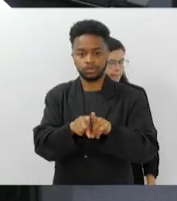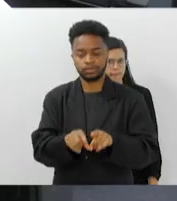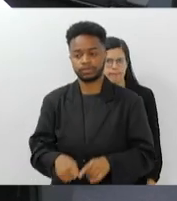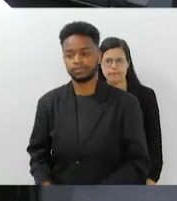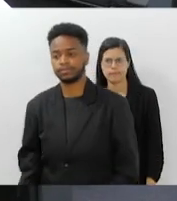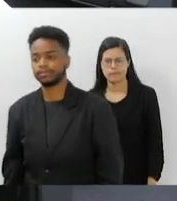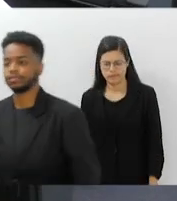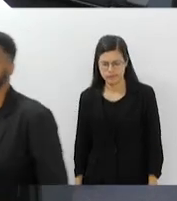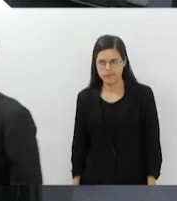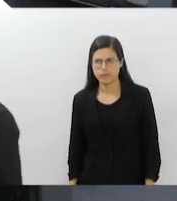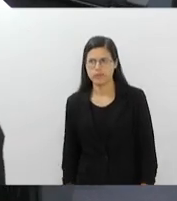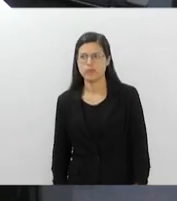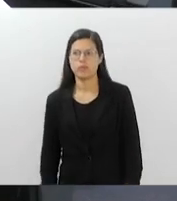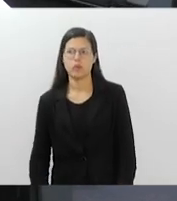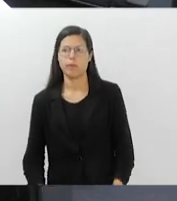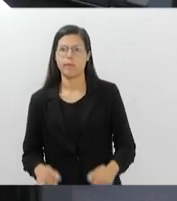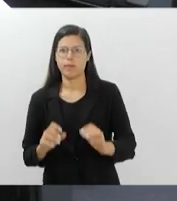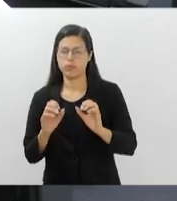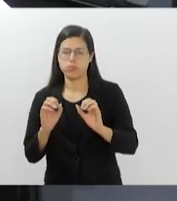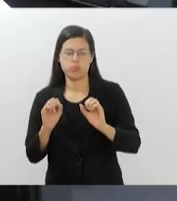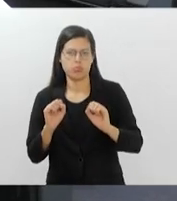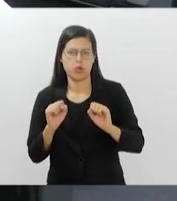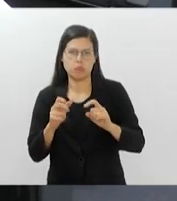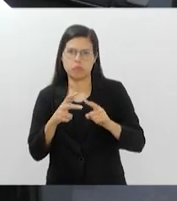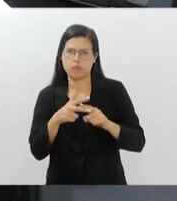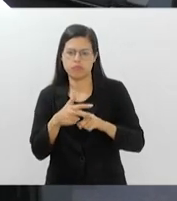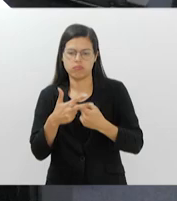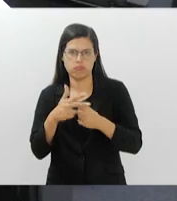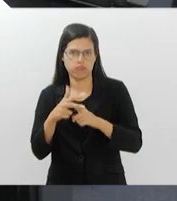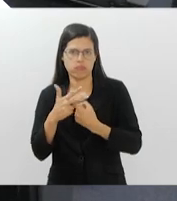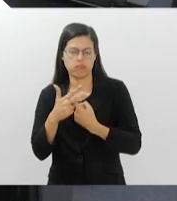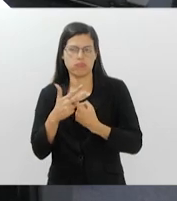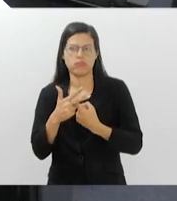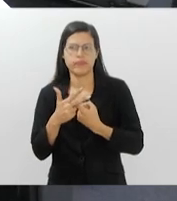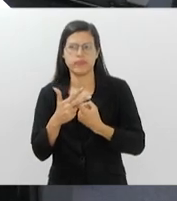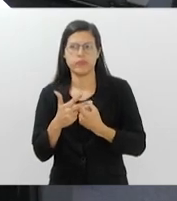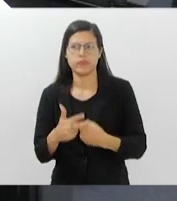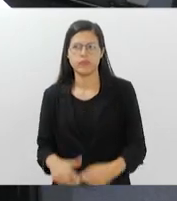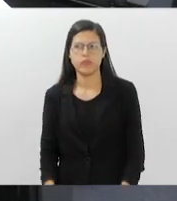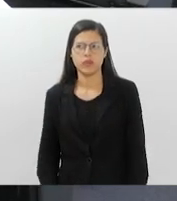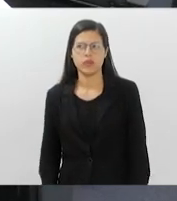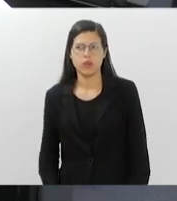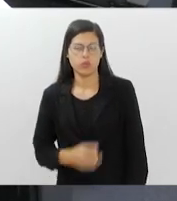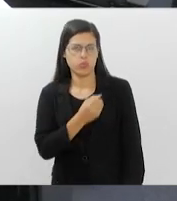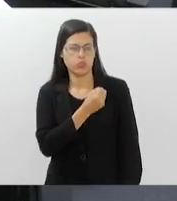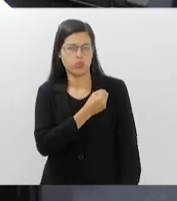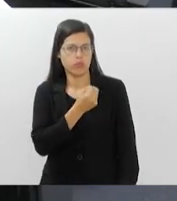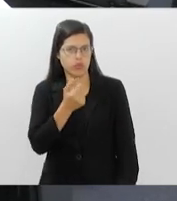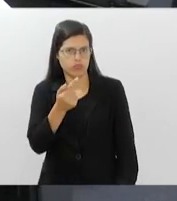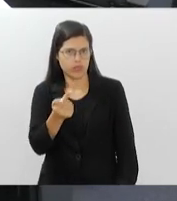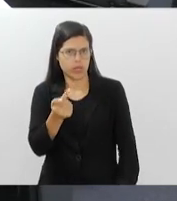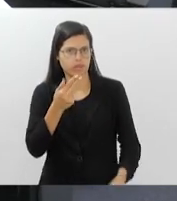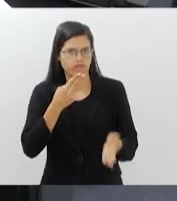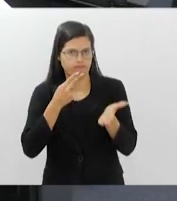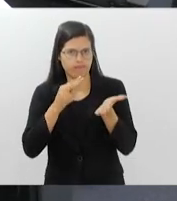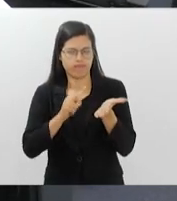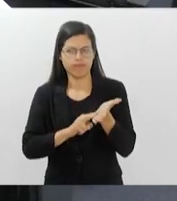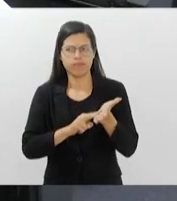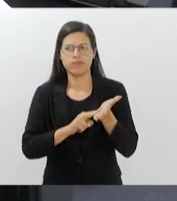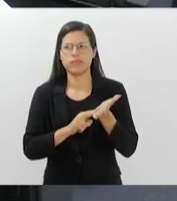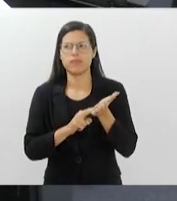pode ser revisado e o item sete da carta